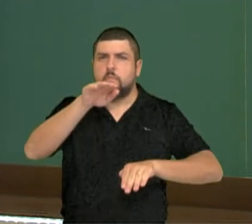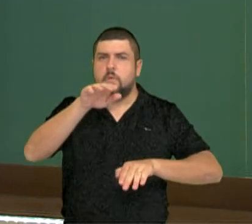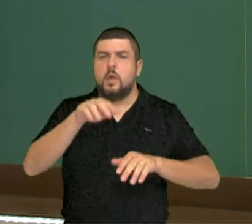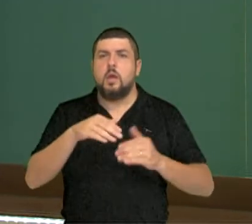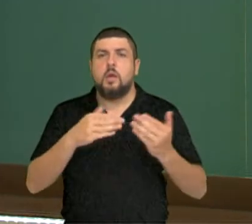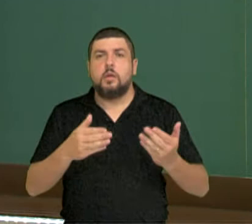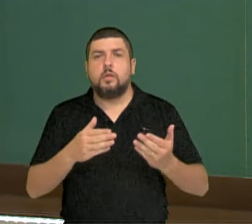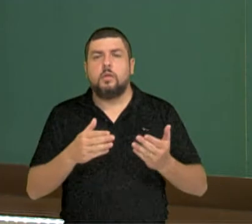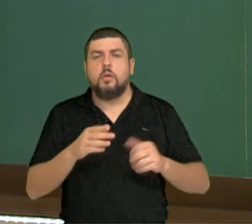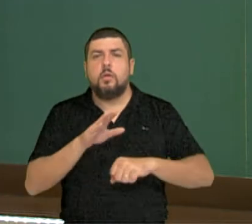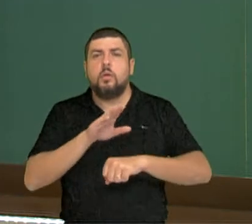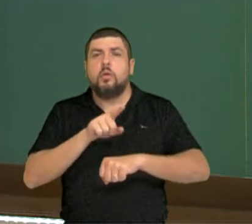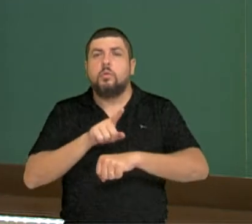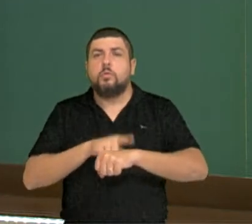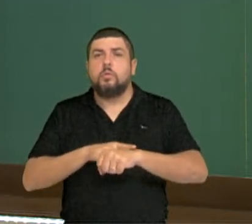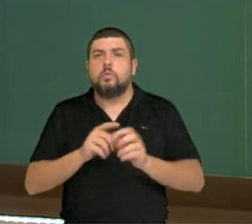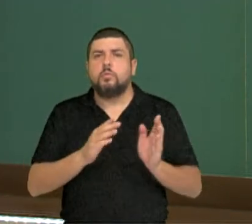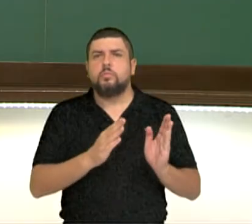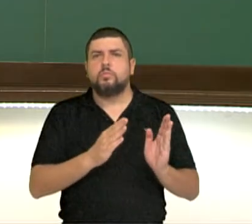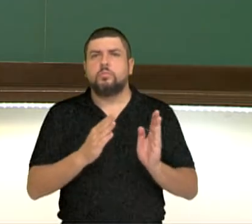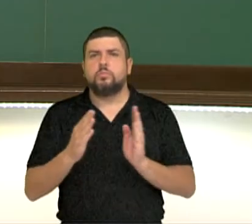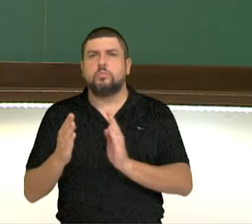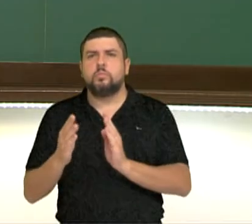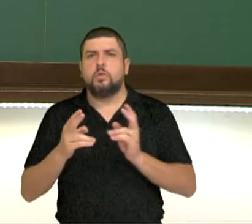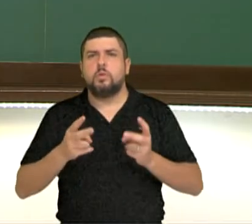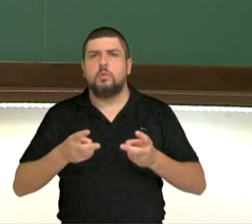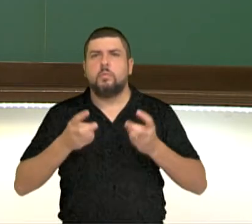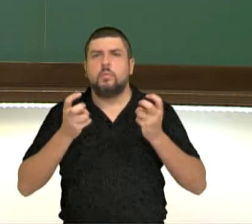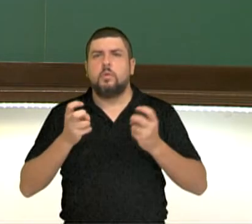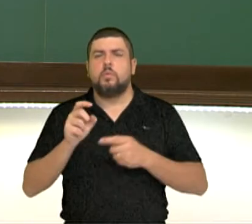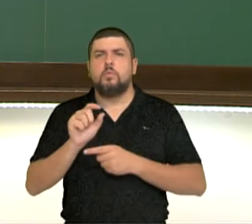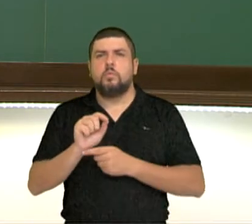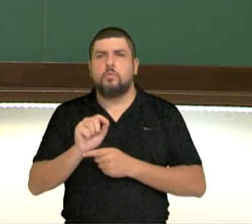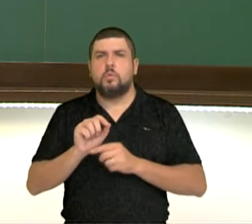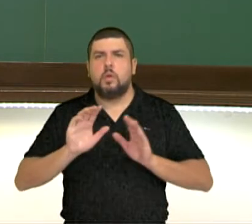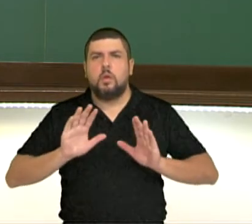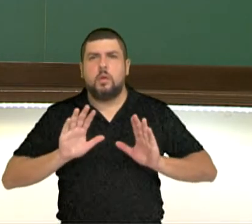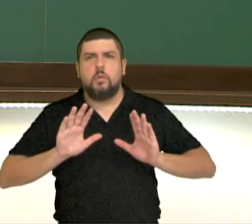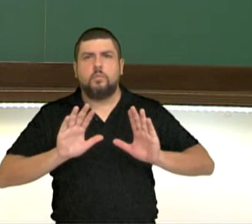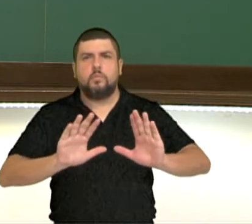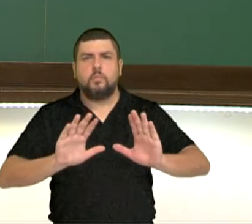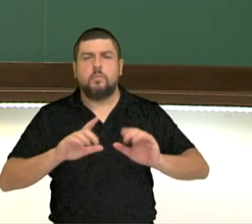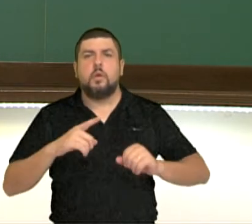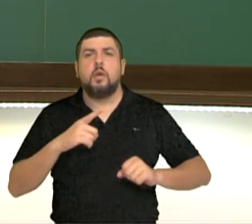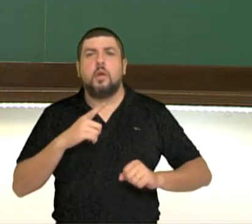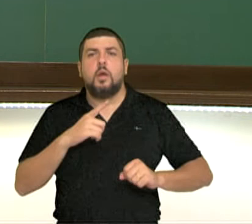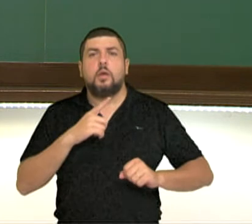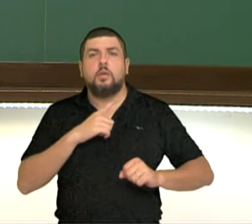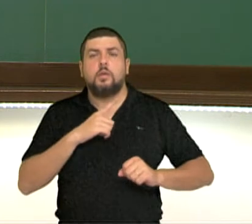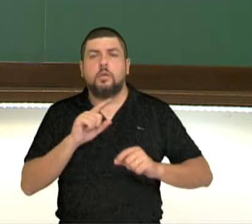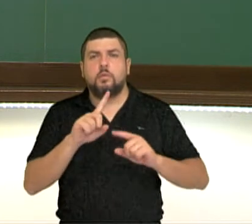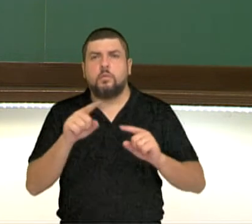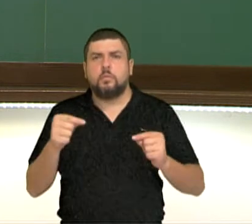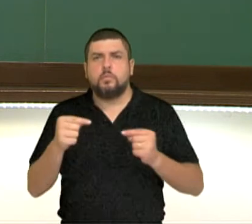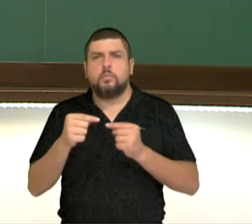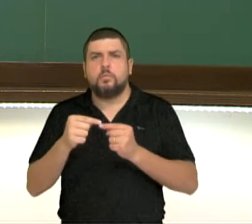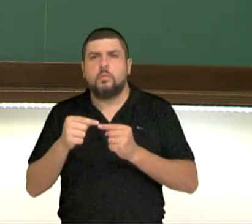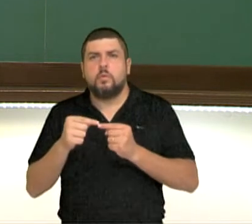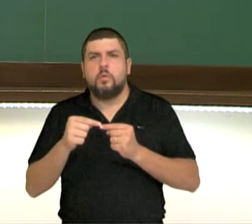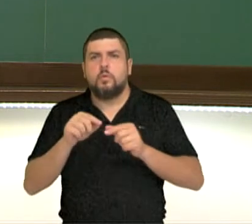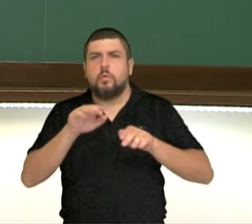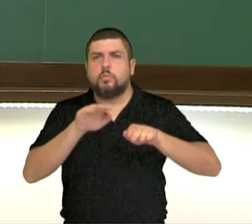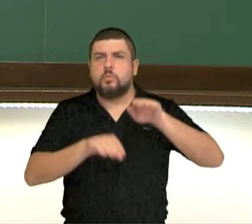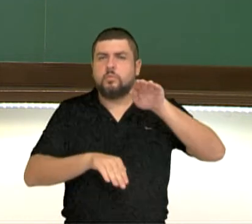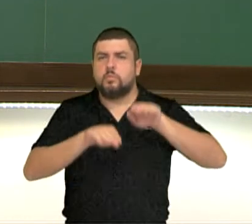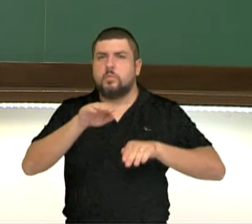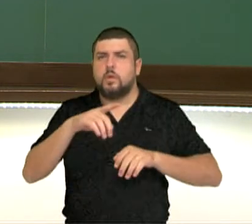perceber ao longo do tempo aí que o impulso tem uma relação com essa quantidade de movimento e a gente vai perceber que elas